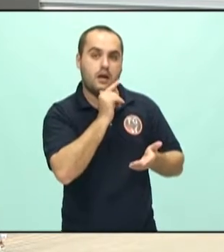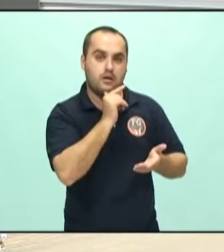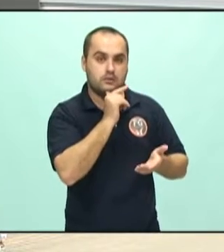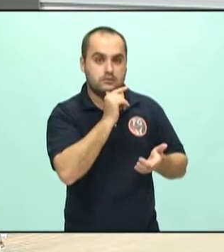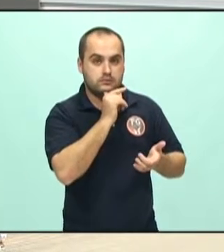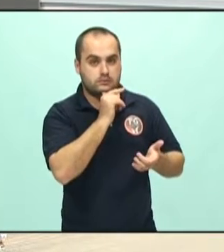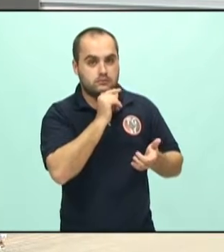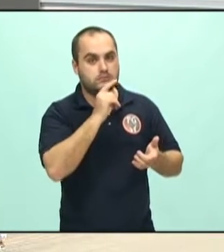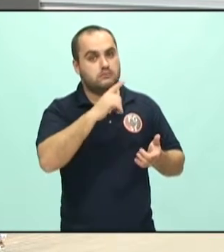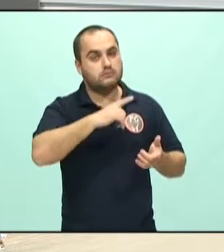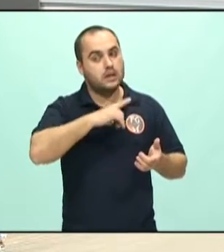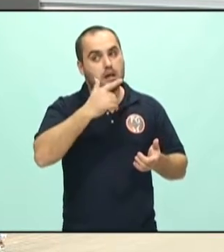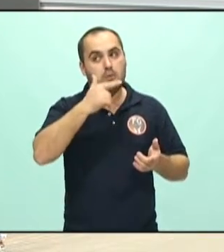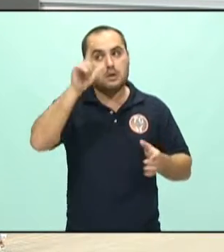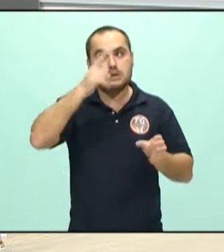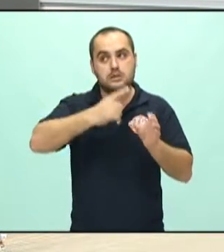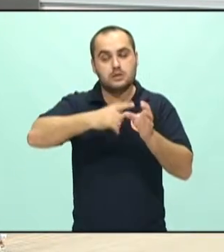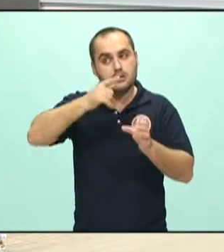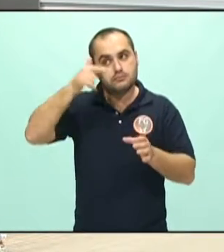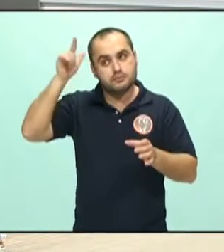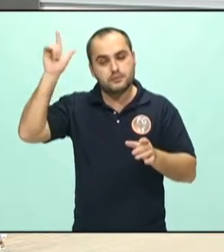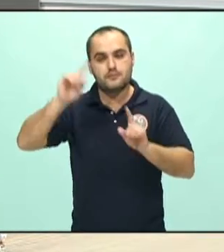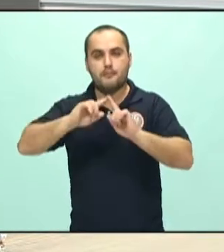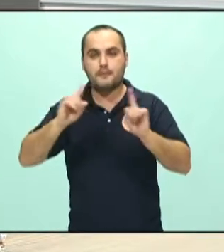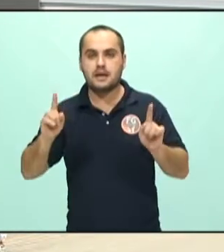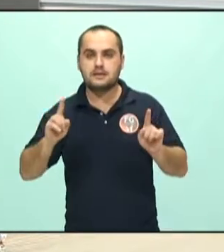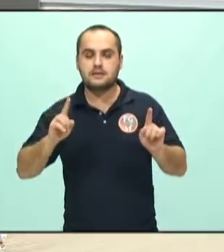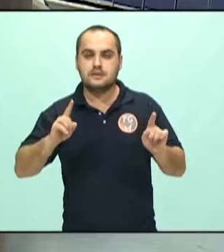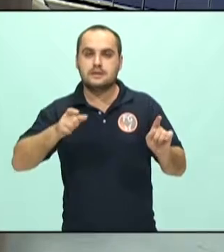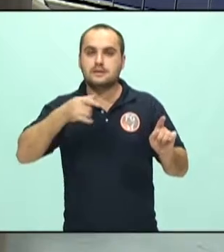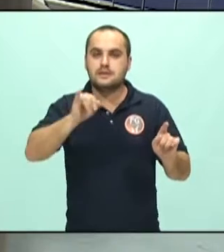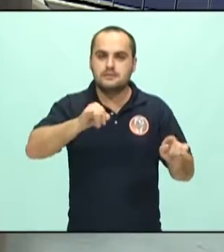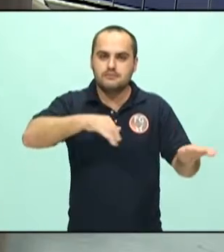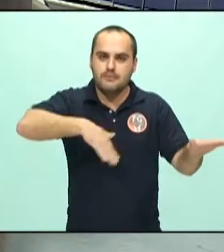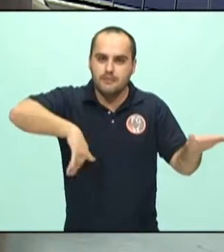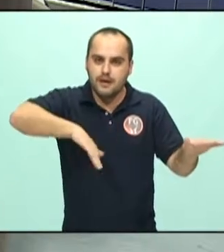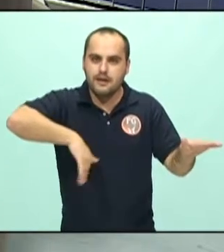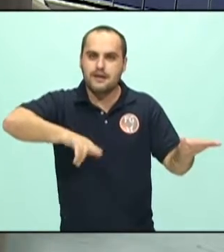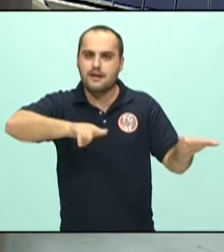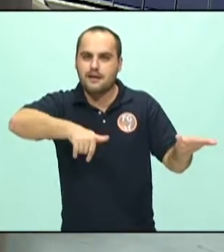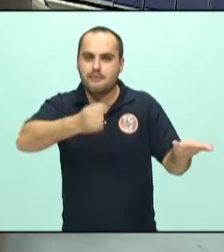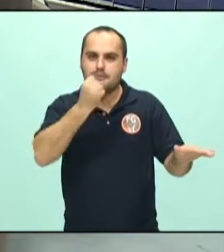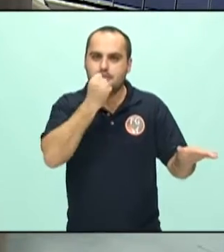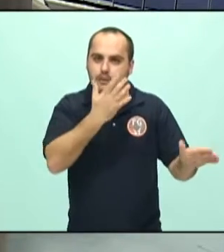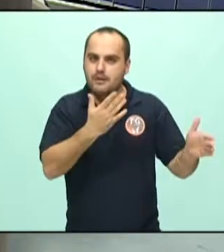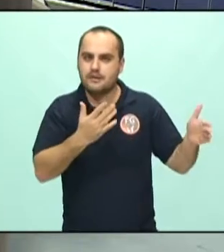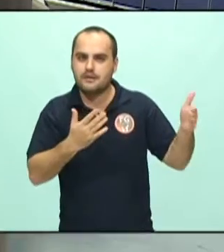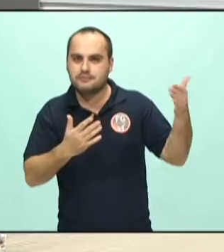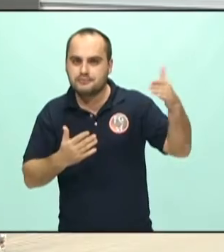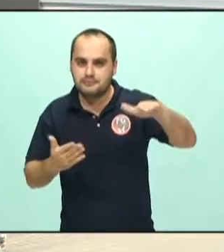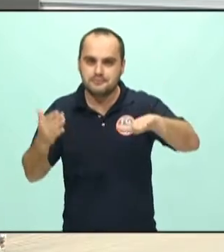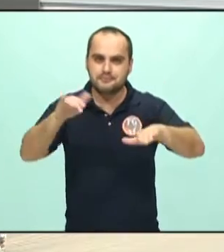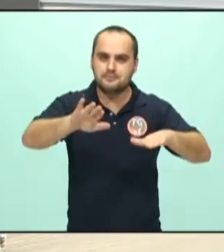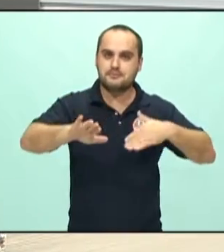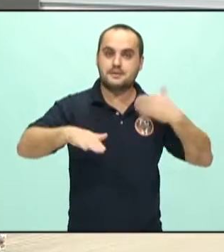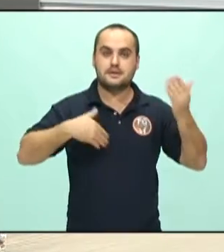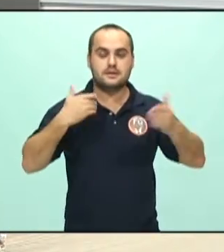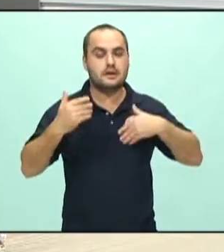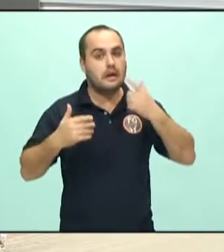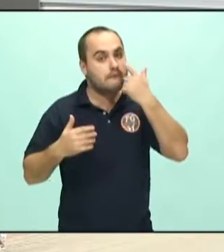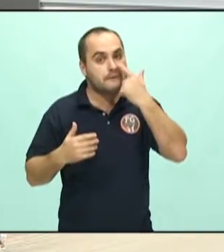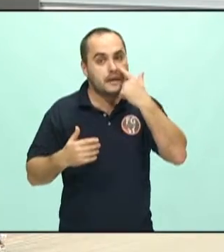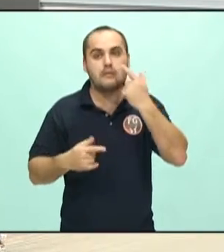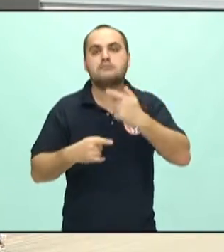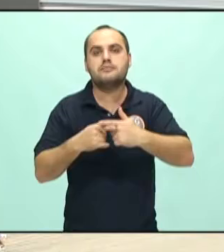acima de nós mas na balneabilidade a gente pode fazer grande diferença porque esse esgoto é tratado e despejado no rio